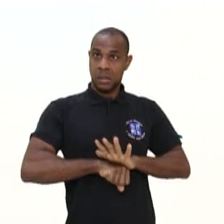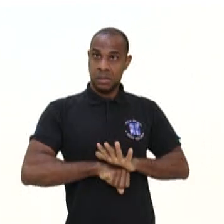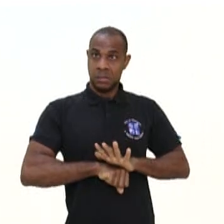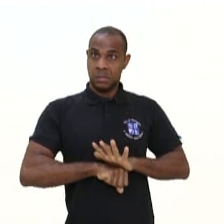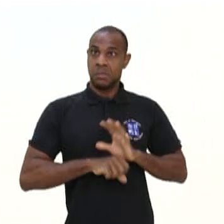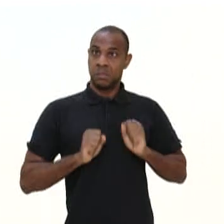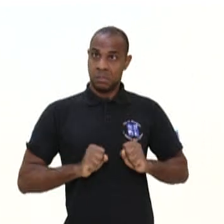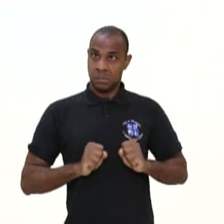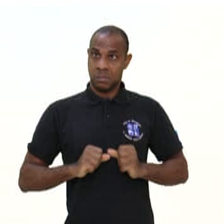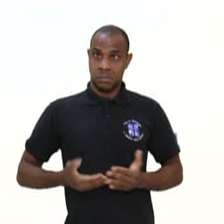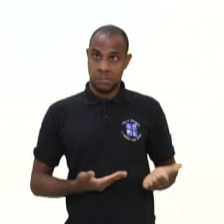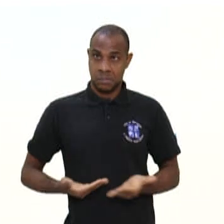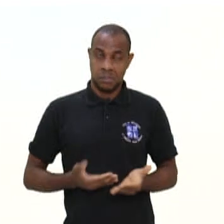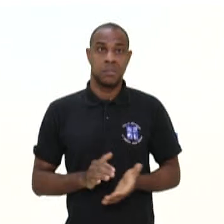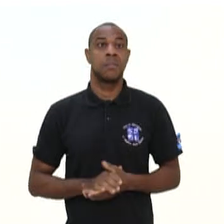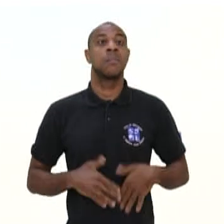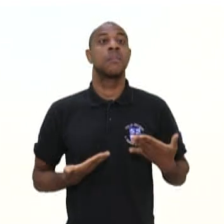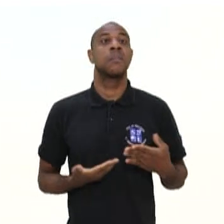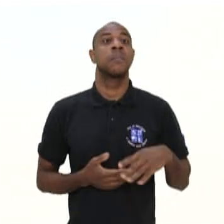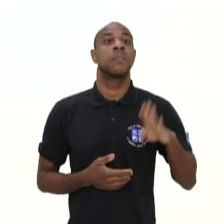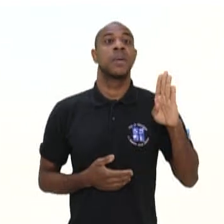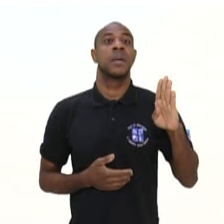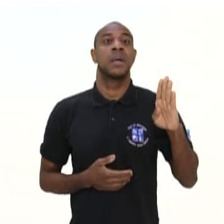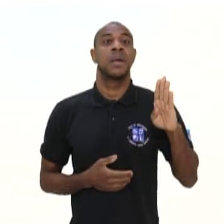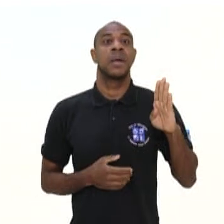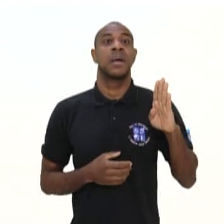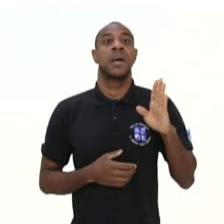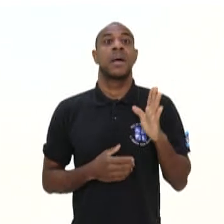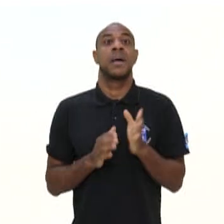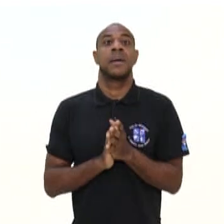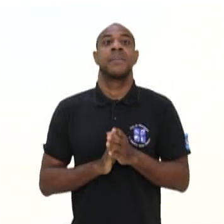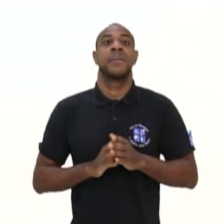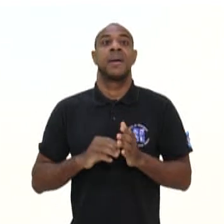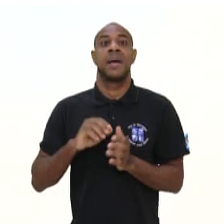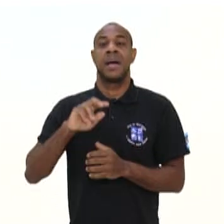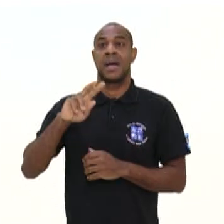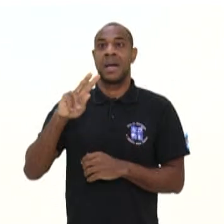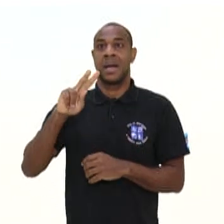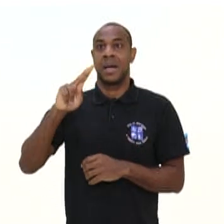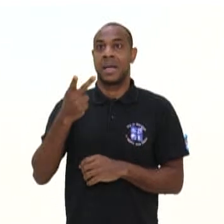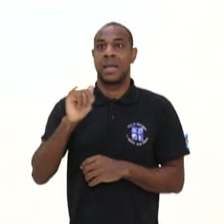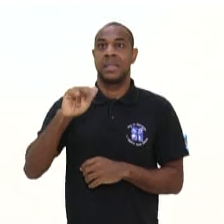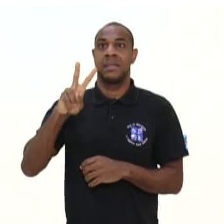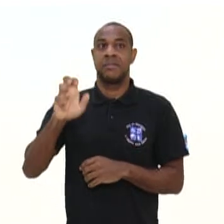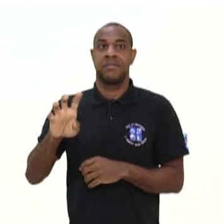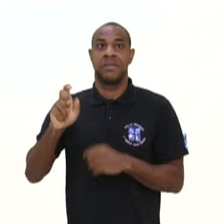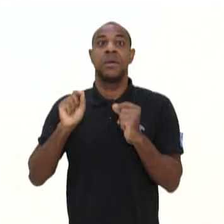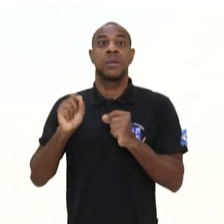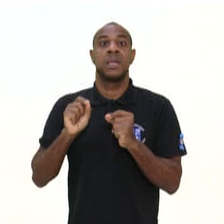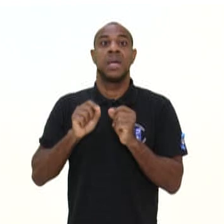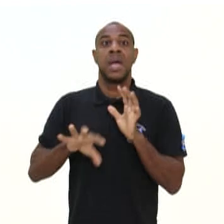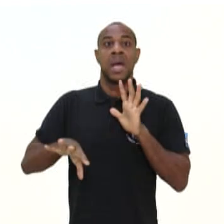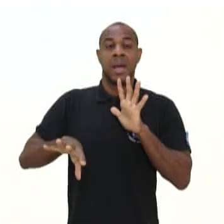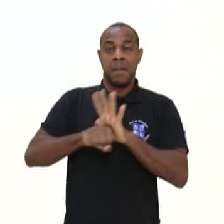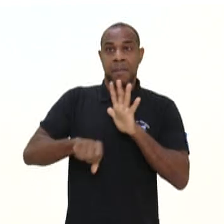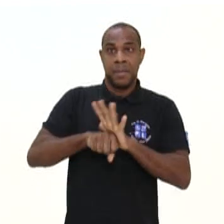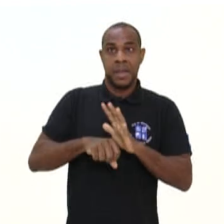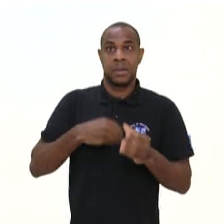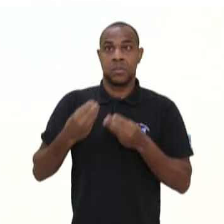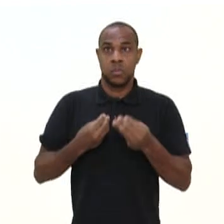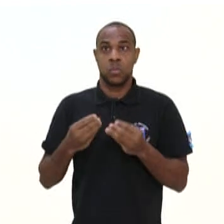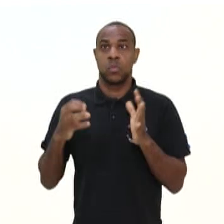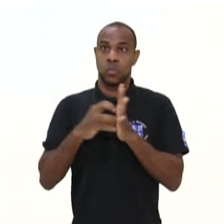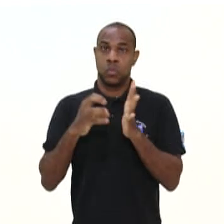Letra B, o HIV é o vírus causador da AIDS. Letra C, o vírus causador da AIDS ataca as células de